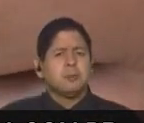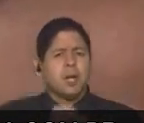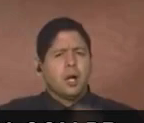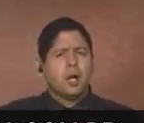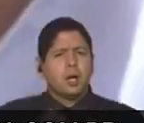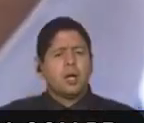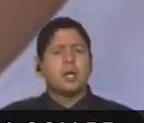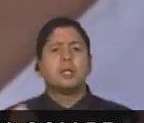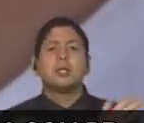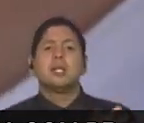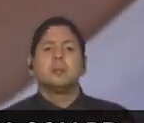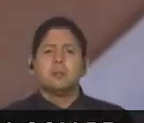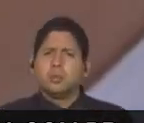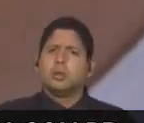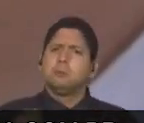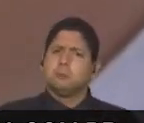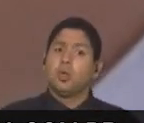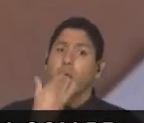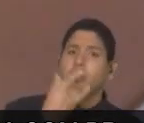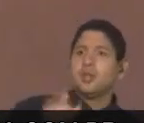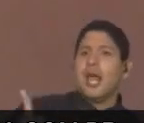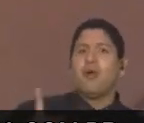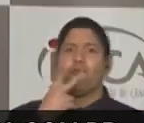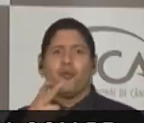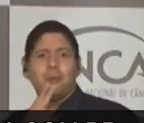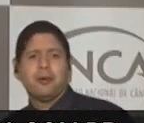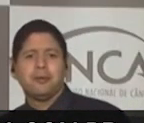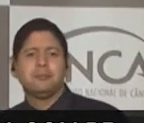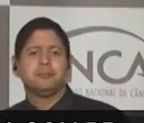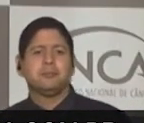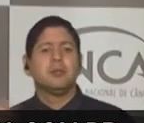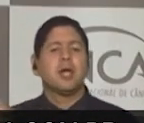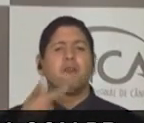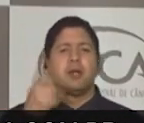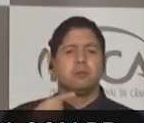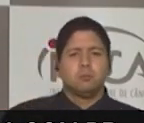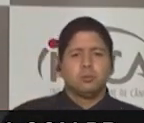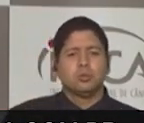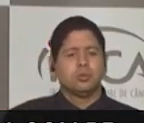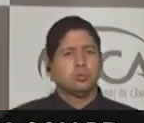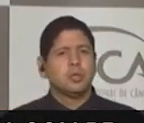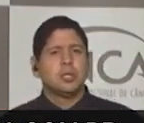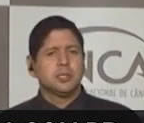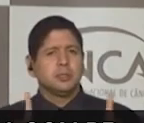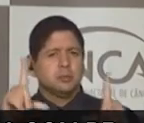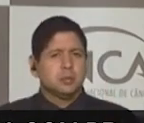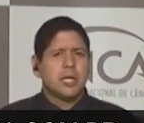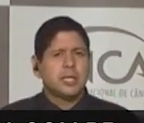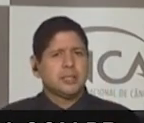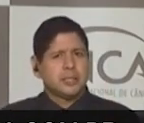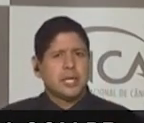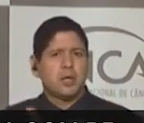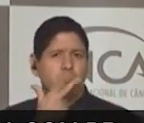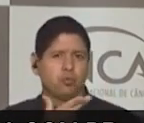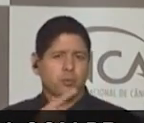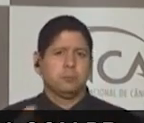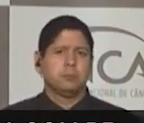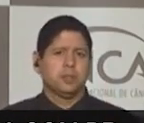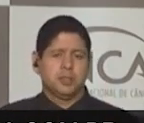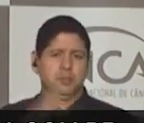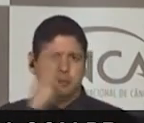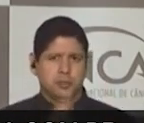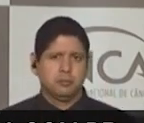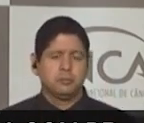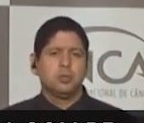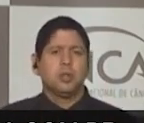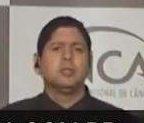com o lema: Precisamos de comida, não tabaco. Nós desejamos políticas públicas para diminuir a oferta de tabaco no Brasil.